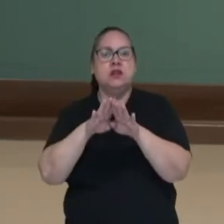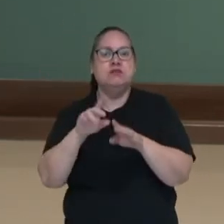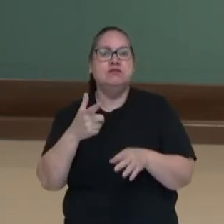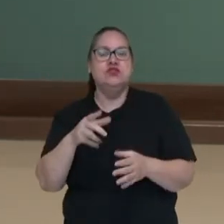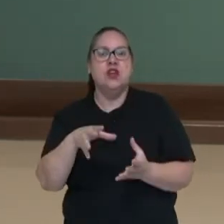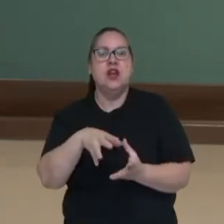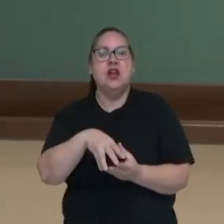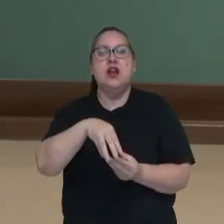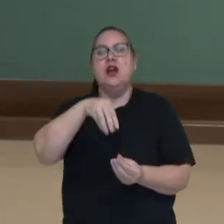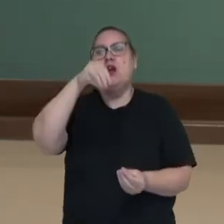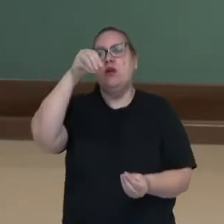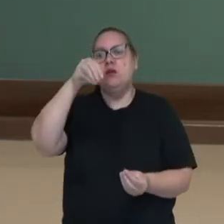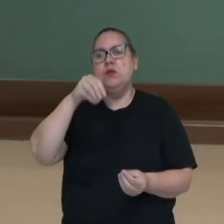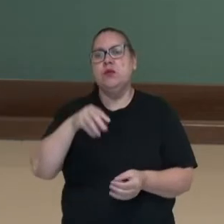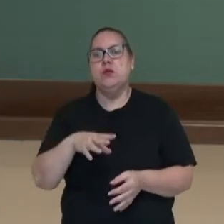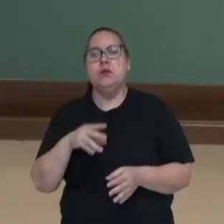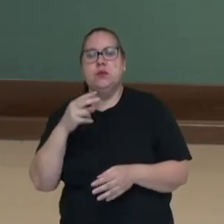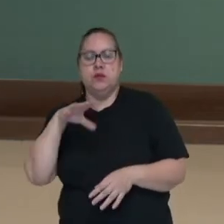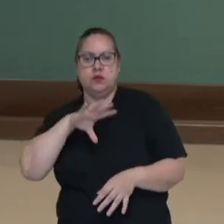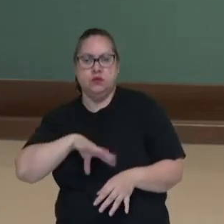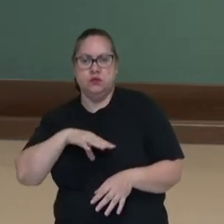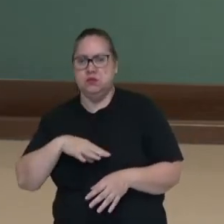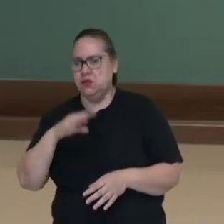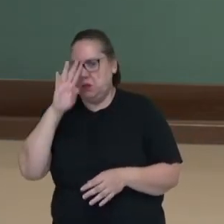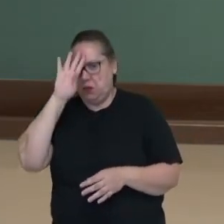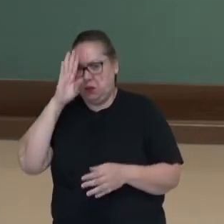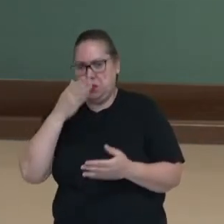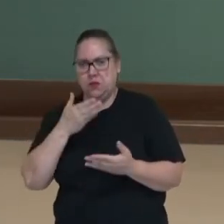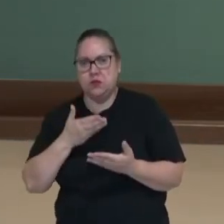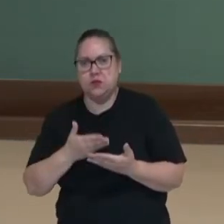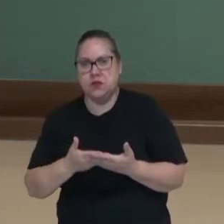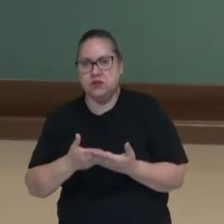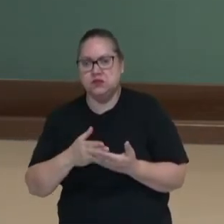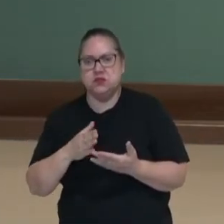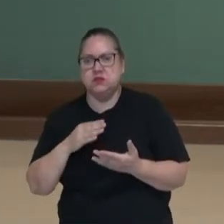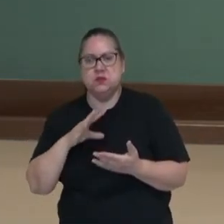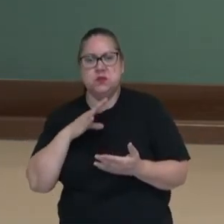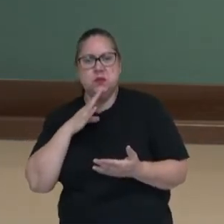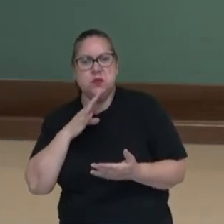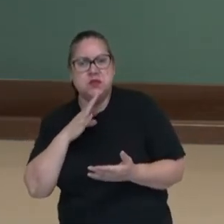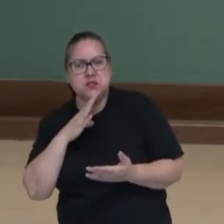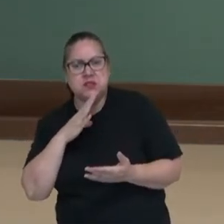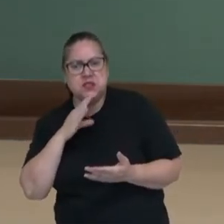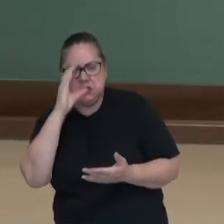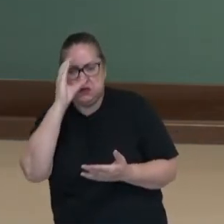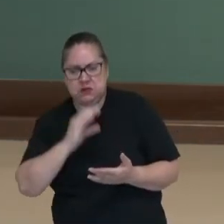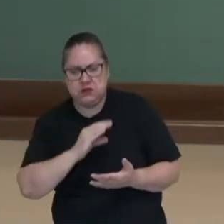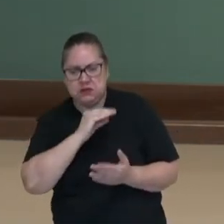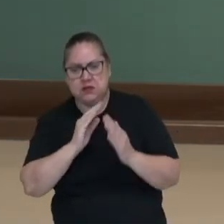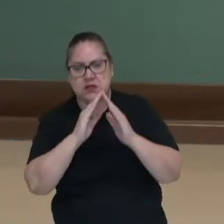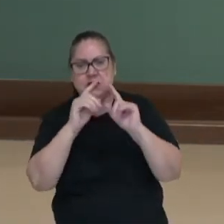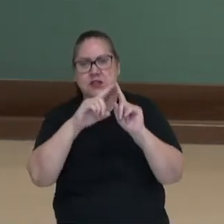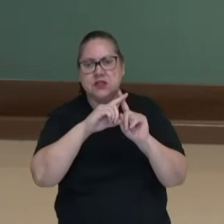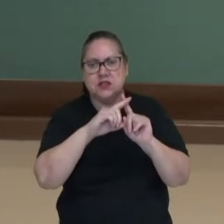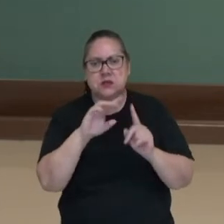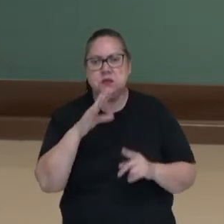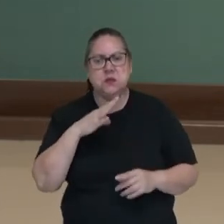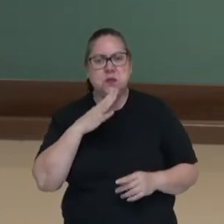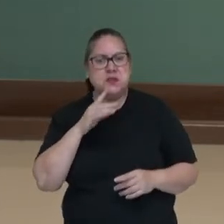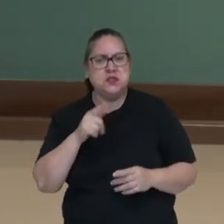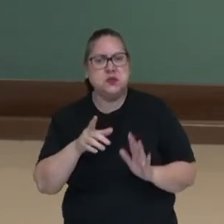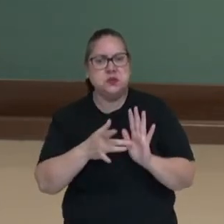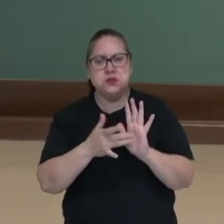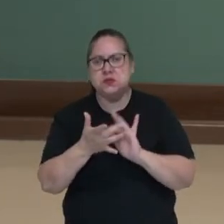pelos indígenas não conhecer a fé em Cristo, não conhecer a Igreja Católica e não serem catequizados, eles eram povos